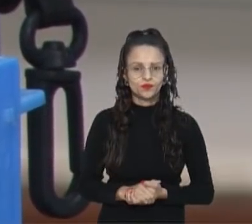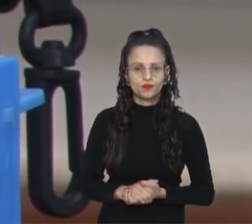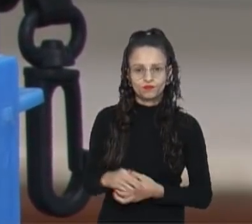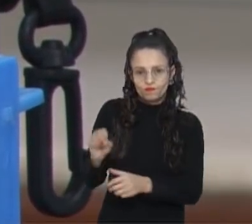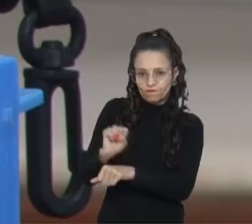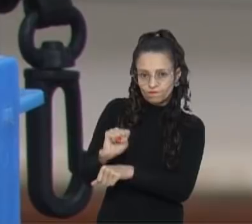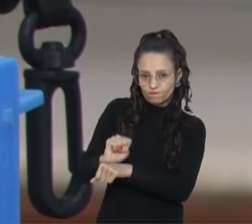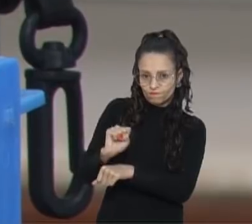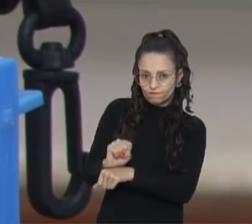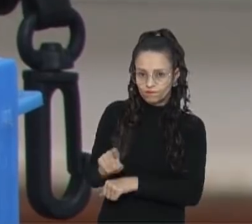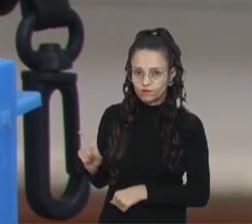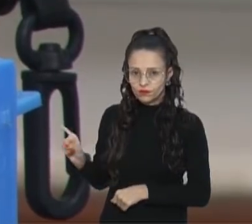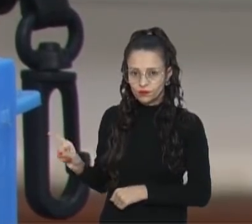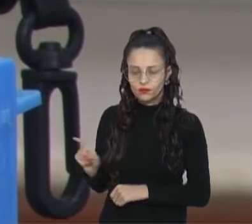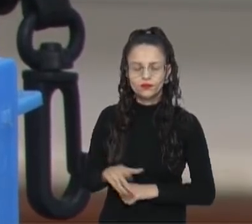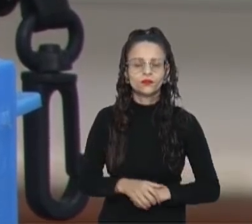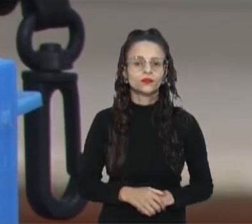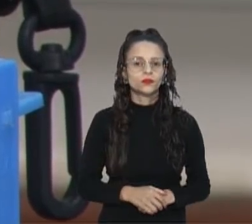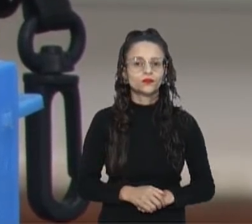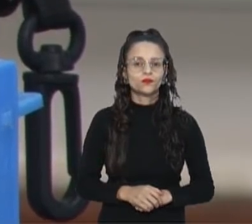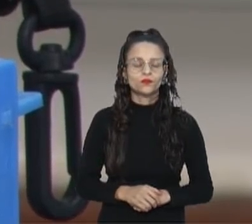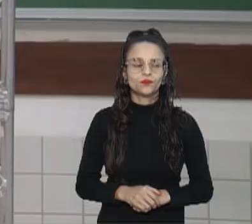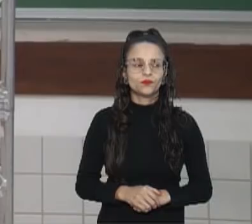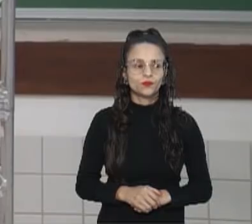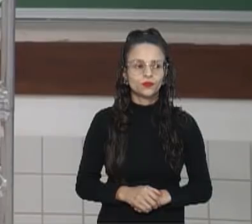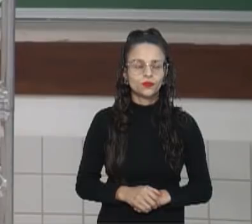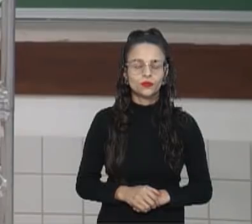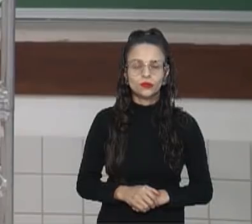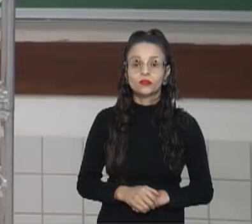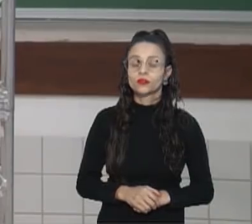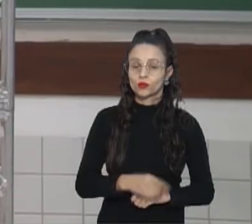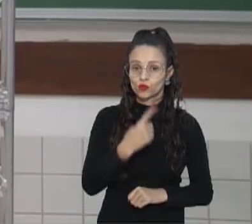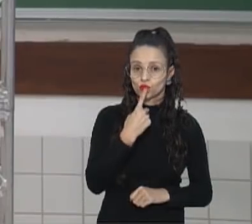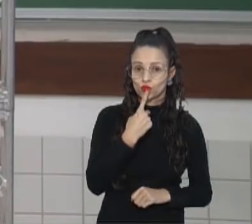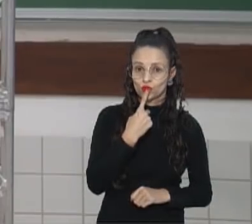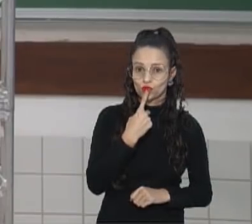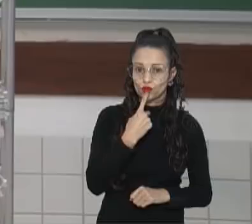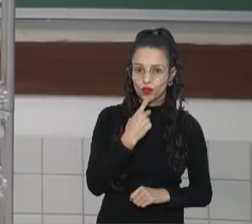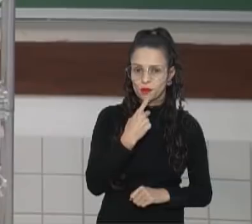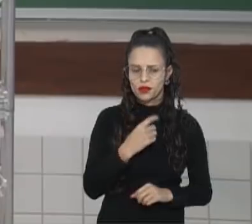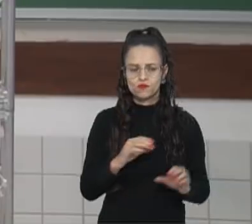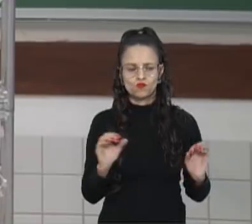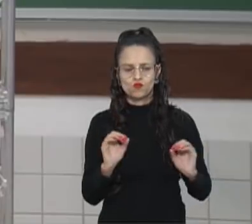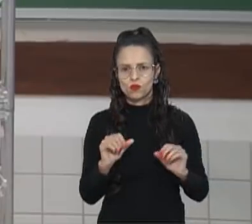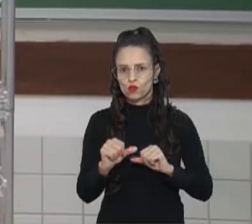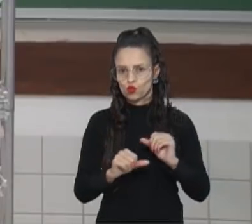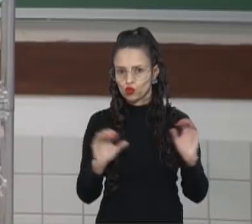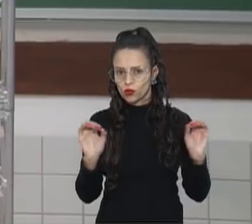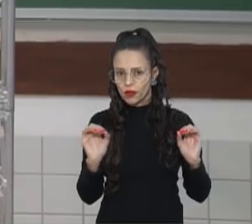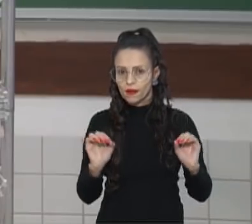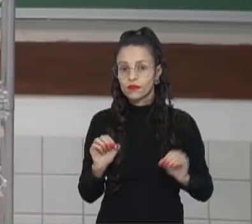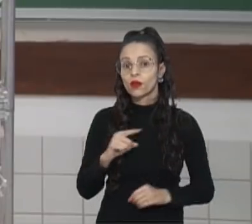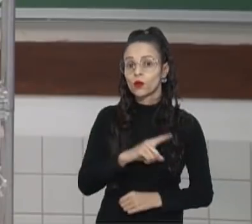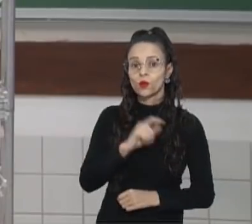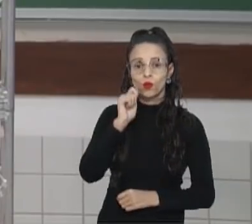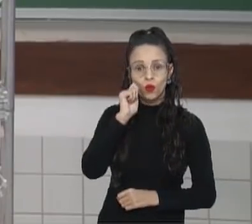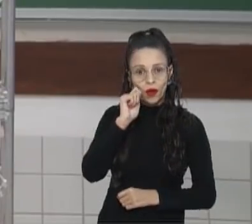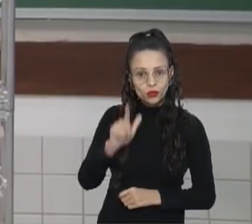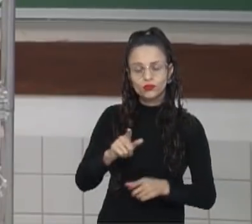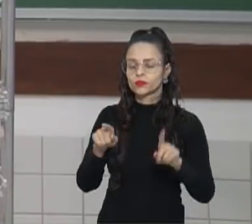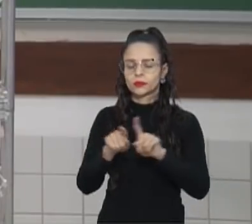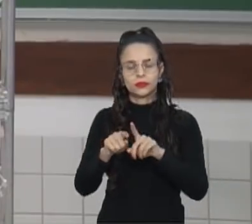fita tomar um banho ali, resultado do papel de tornassol, o vermelho nada aconteceu. O azul, nada